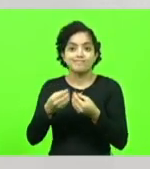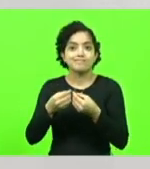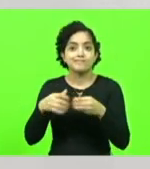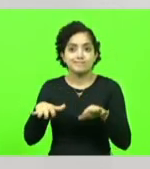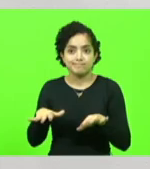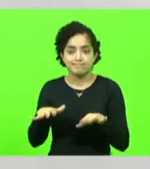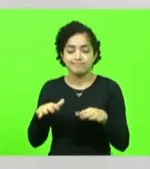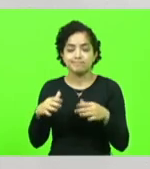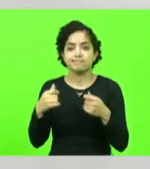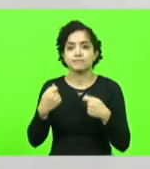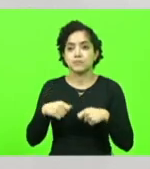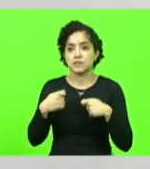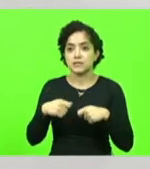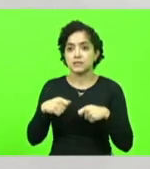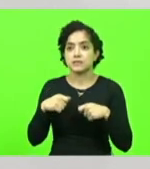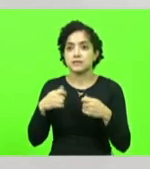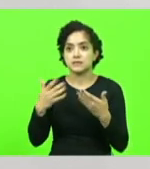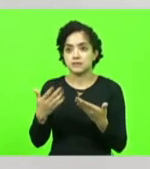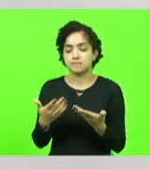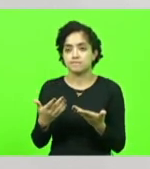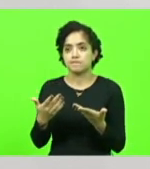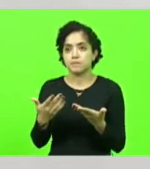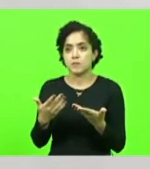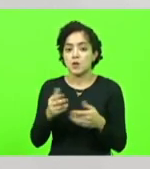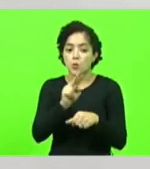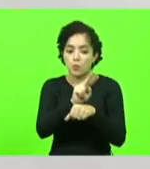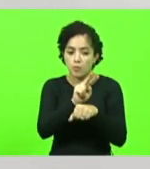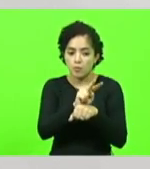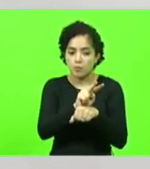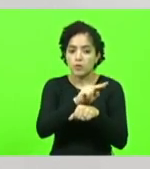precisamos ter esse olhar. Quando eu atuo na proteção